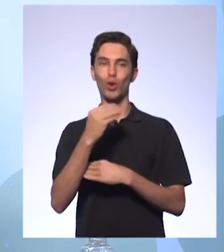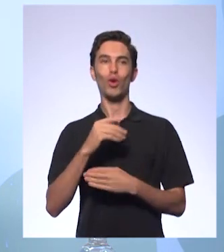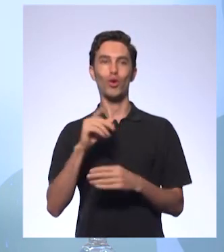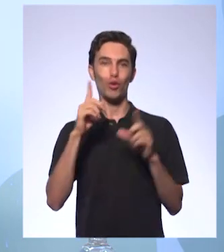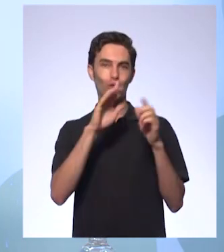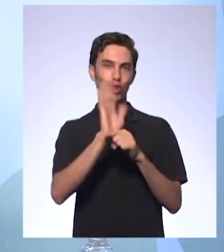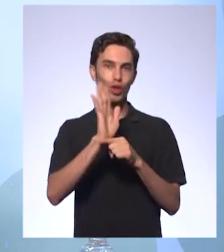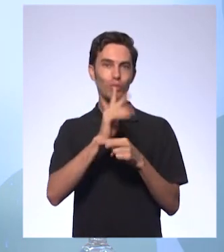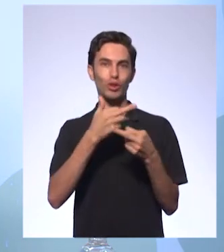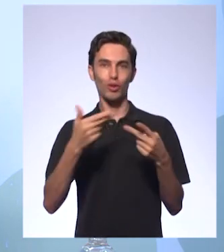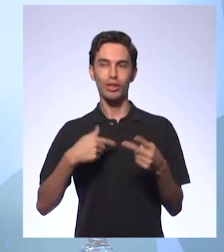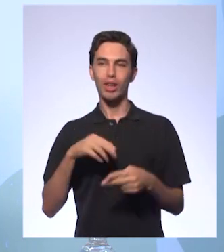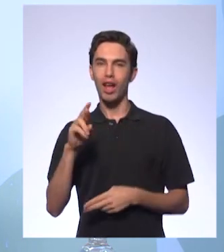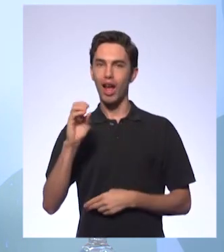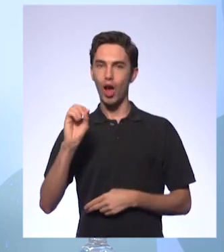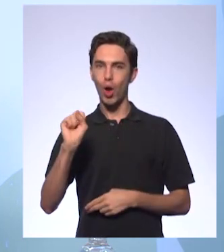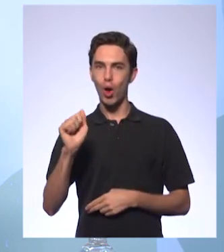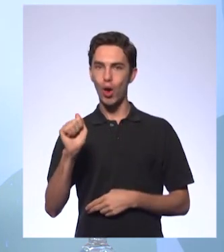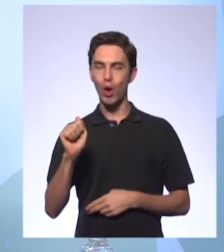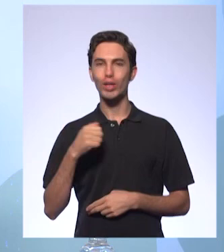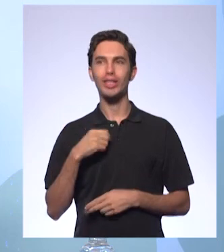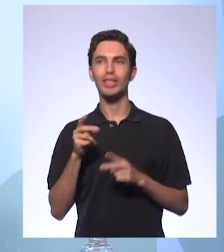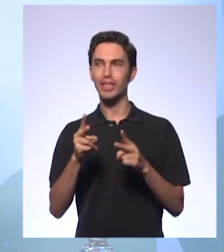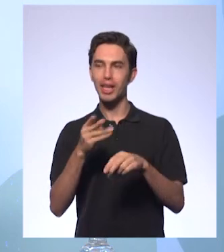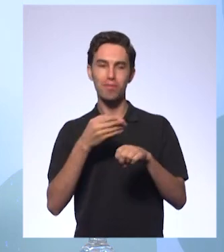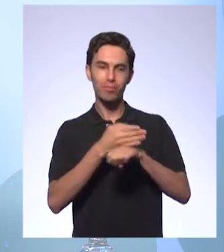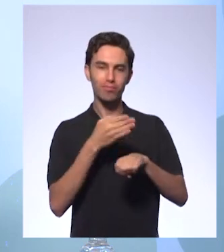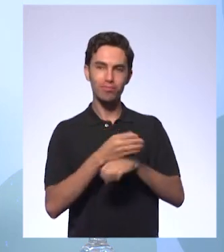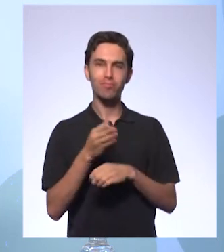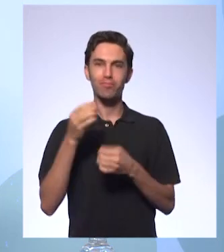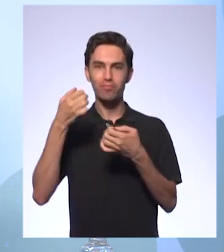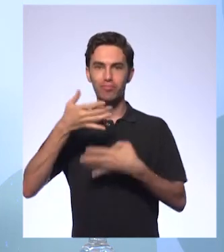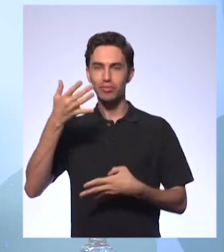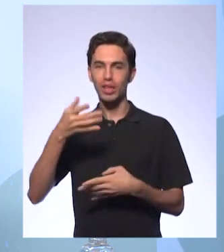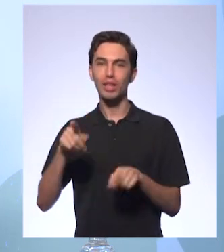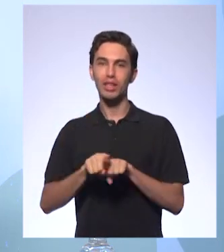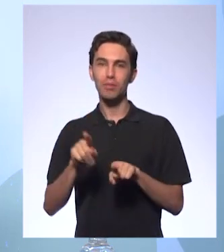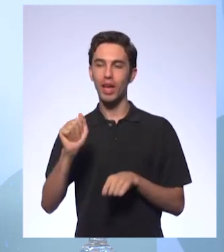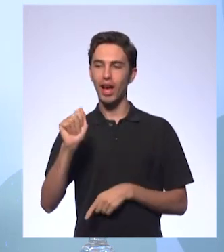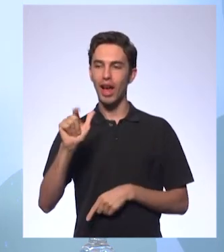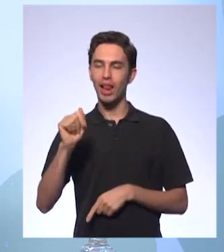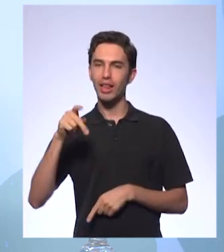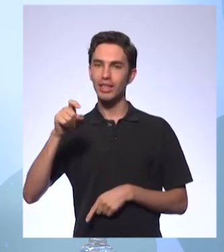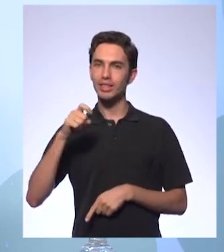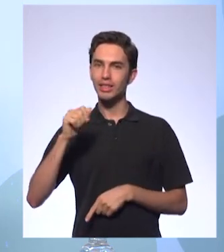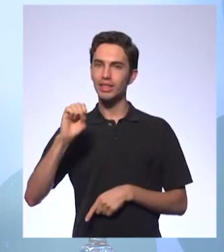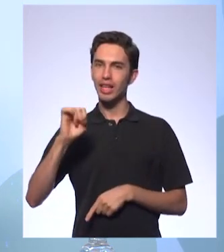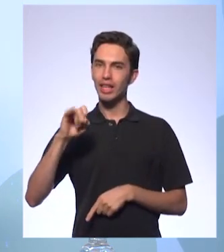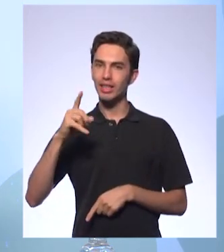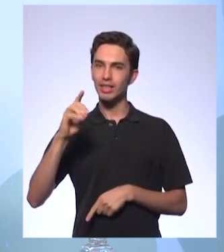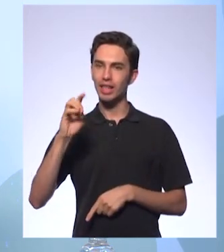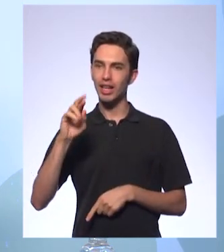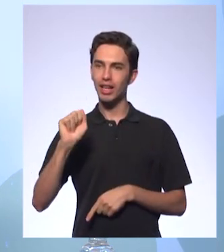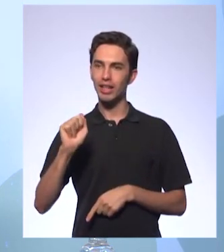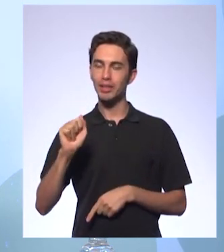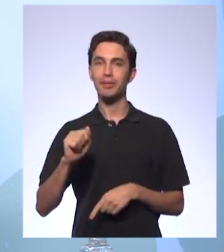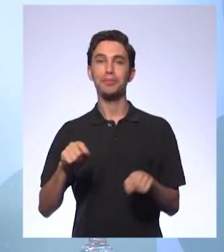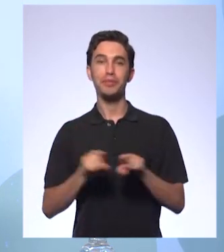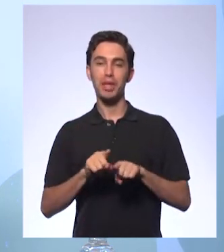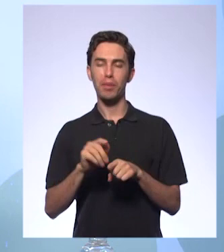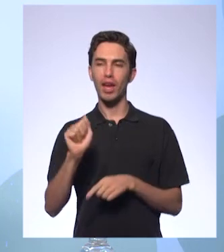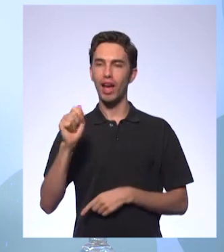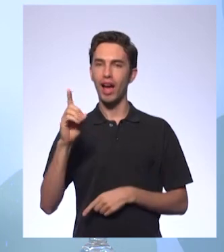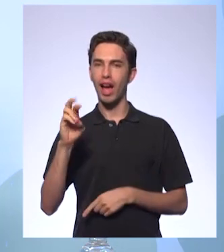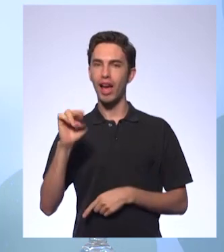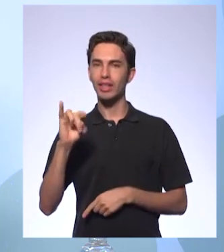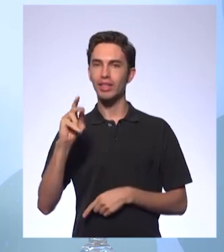quero já mandar um abraço para a Rosa, a professora Rosa está sempre falando comigo, professora Alessandra também, tem muitas professoras,